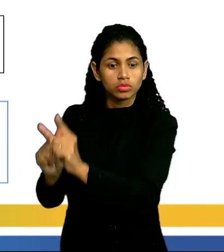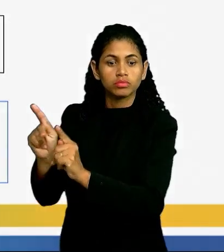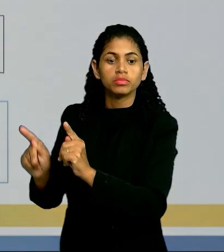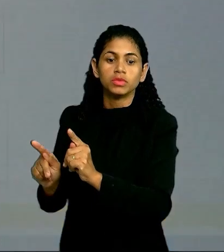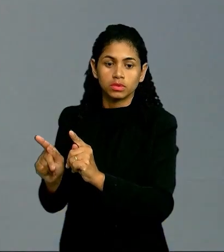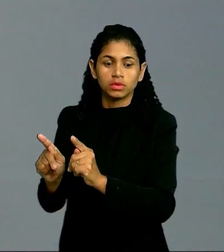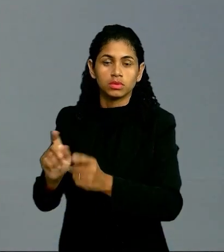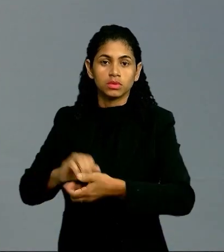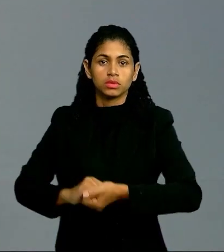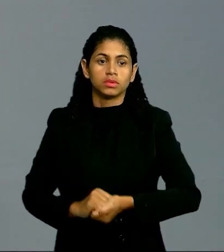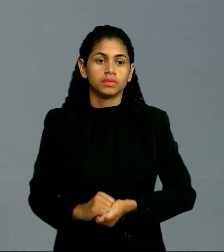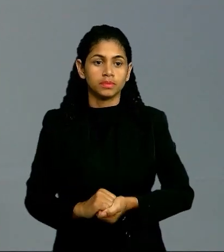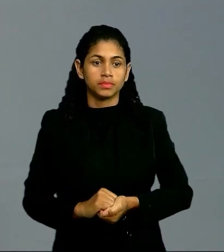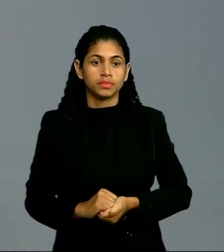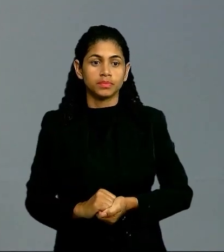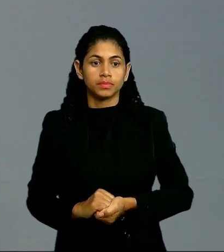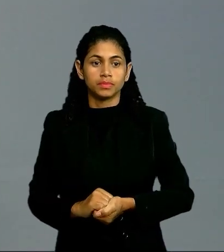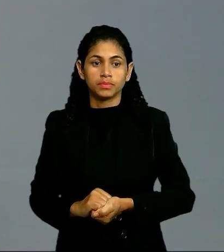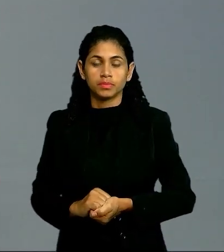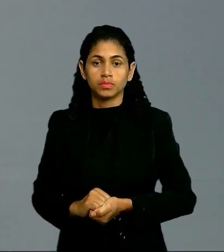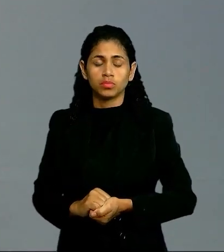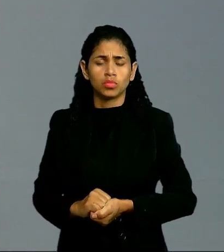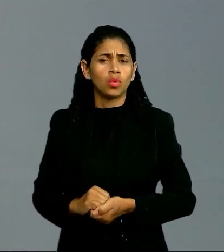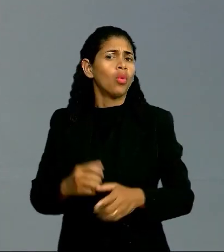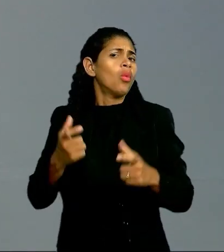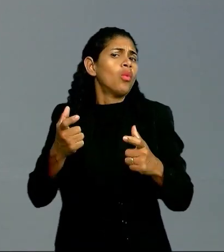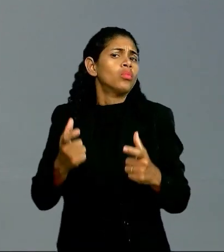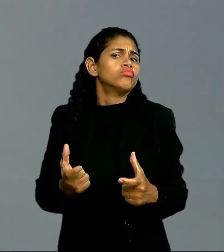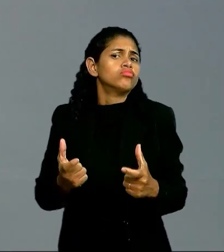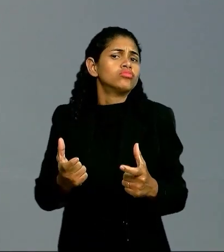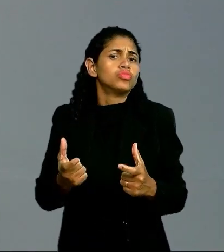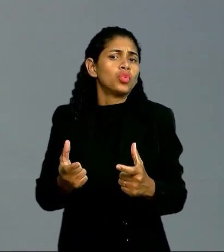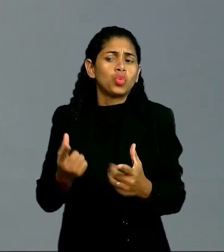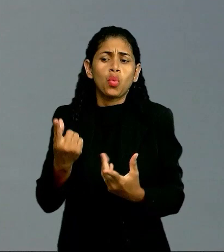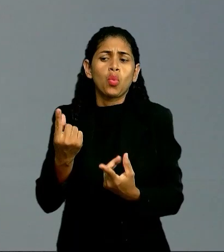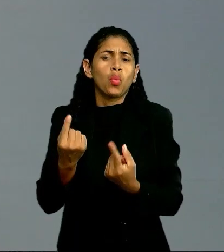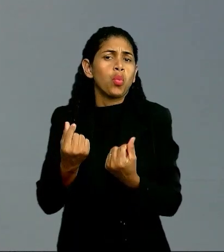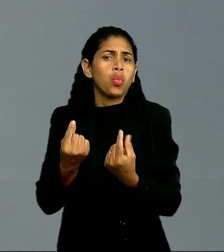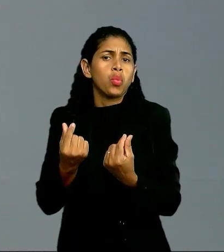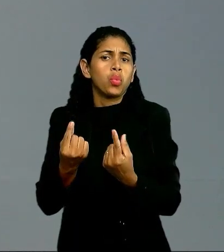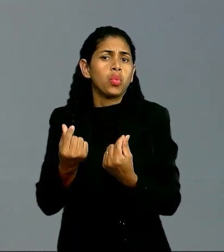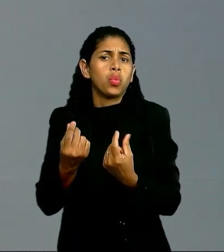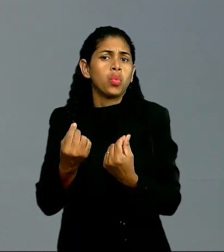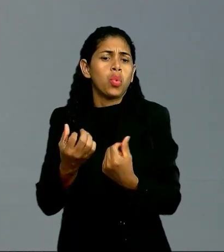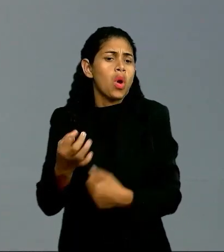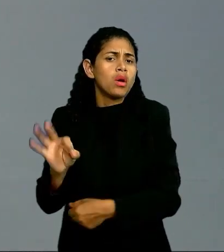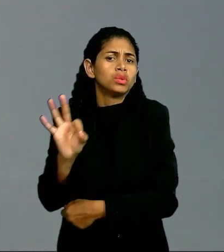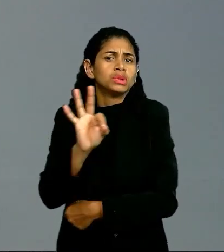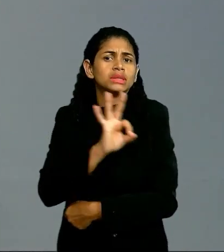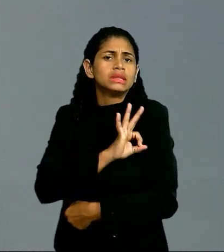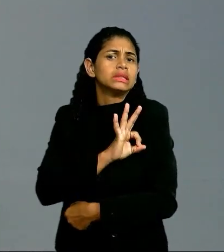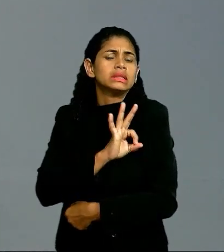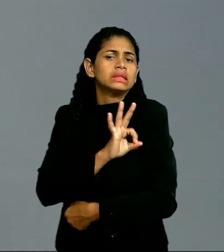financiar esses projetos. Então, da onde vem todo o dinheiro, né, do militarismo, das armas? Porque